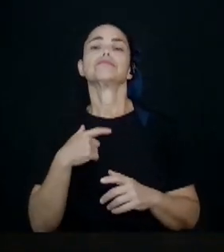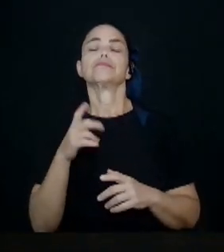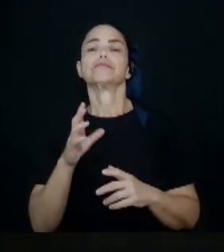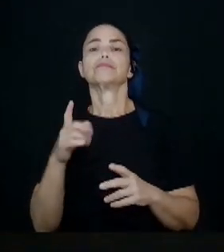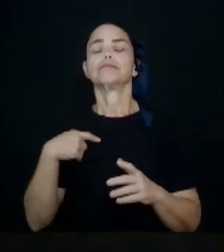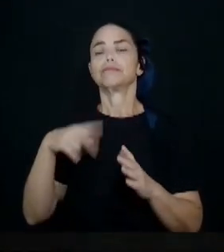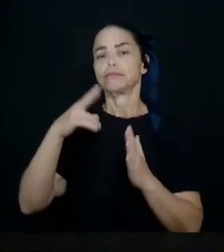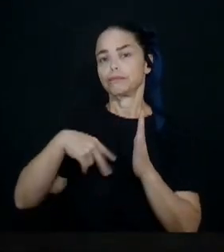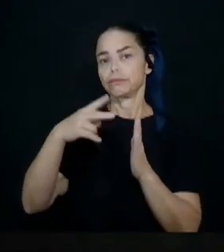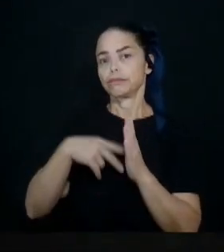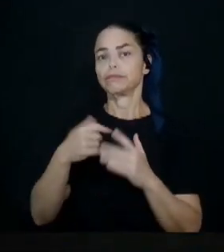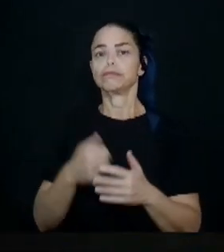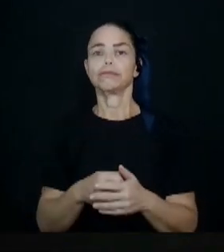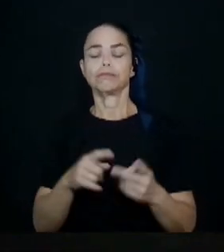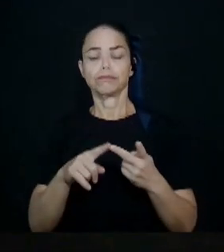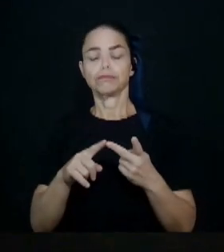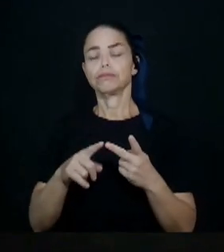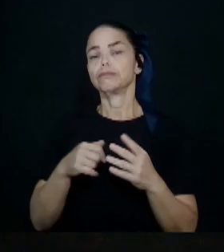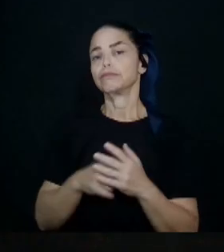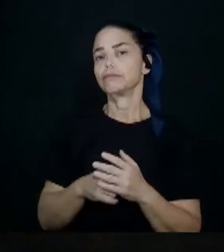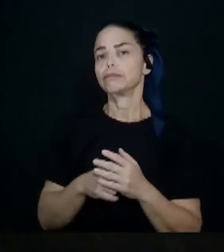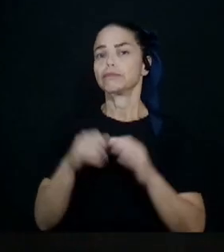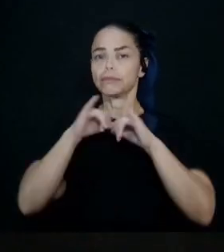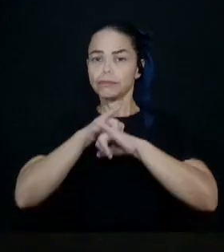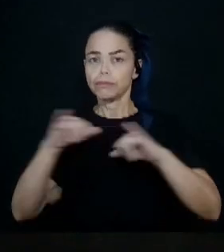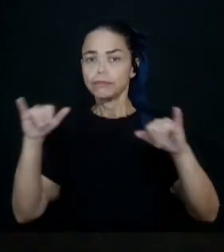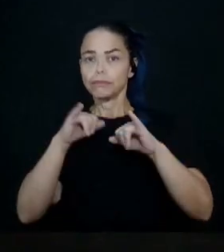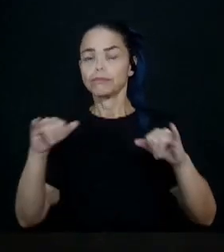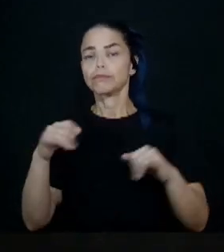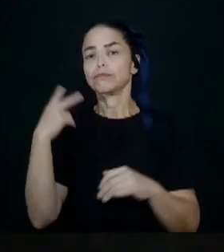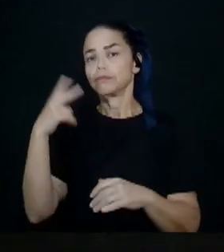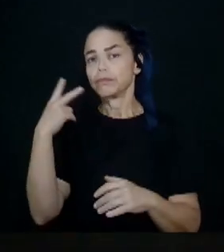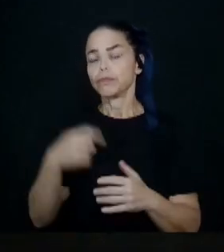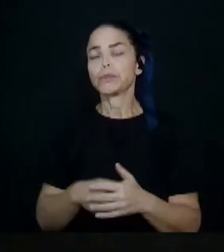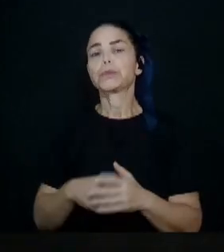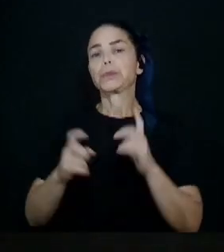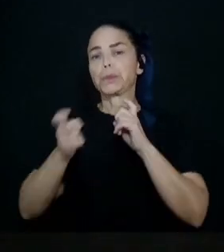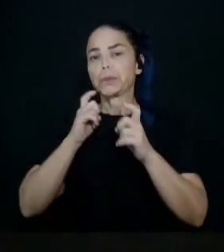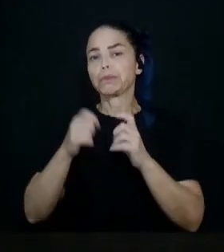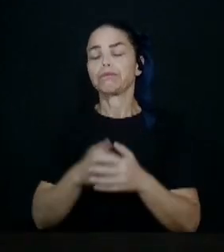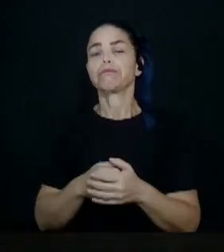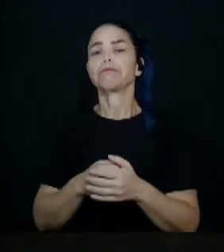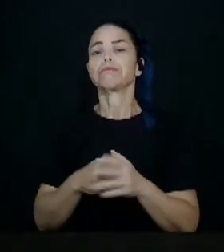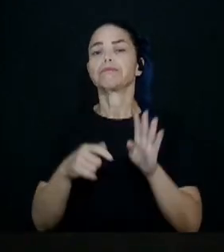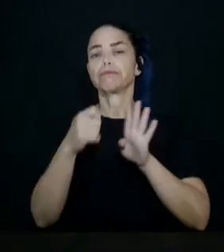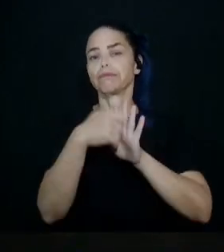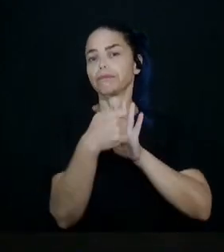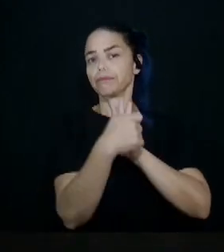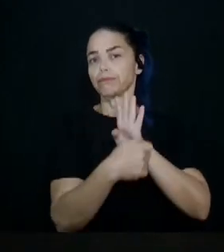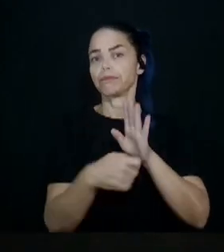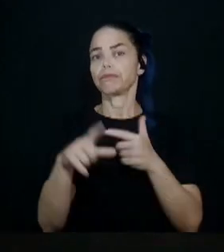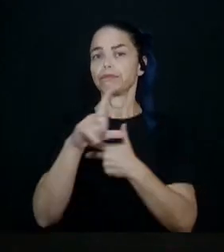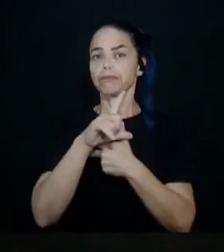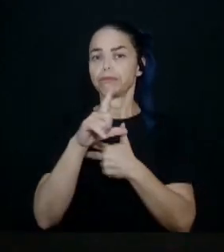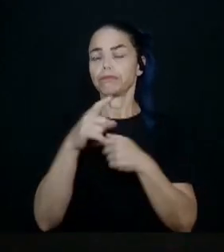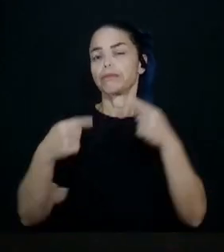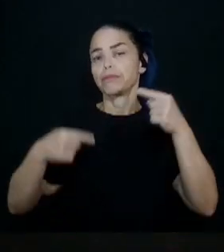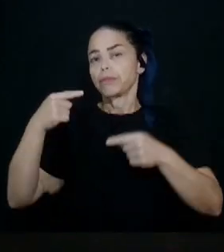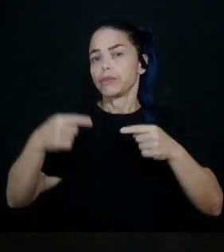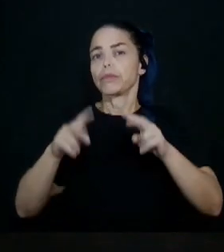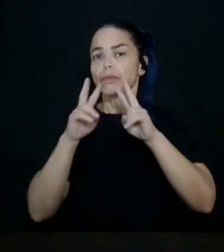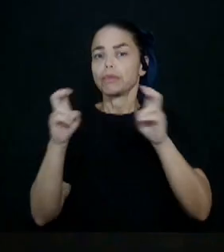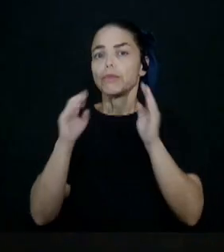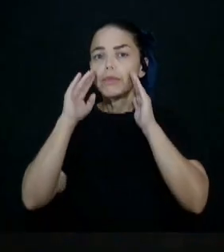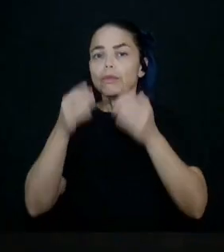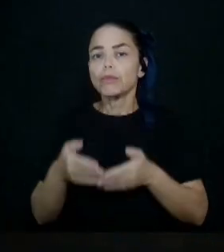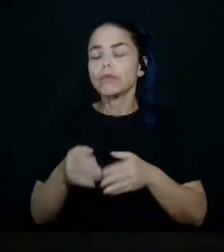de expediente e comunicados dos vereadores. A reunião integra o calendário legislativo e reúne discussões sobre temas voltados à